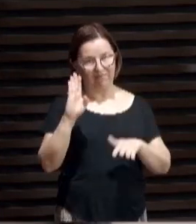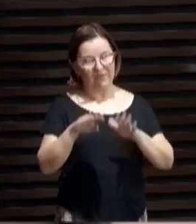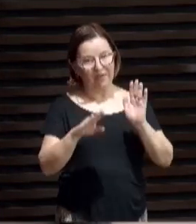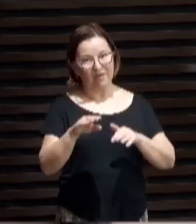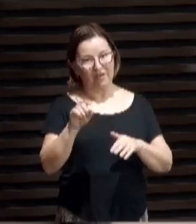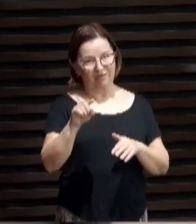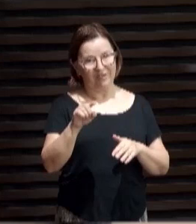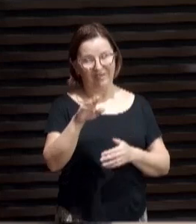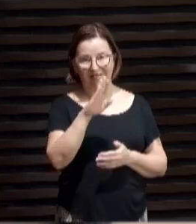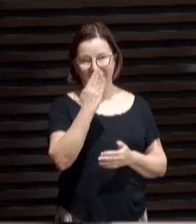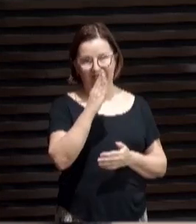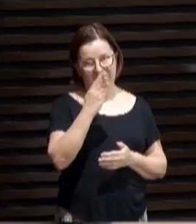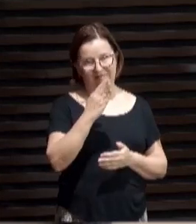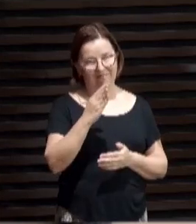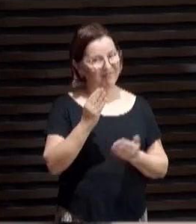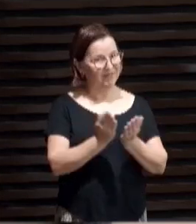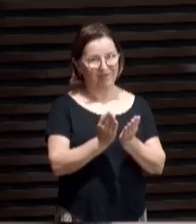cristianismo é falso.